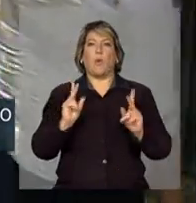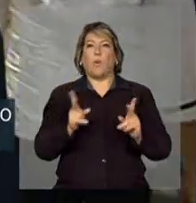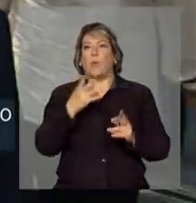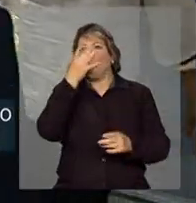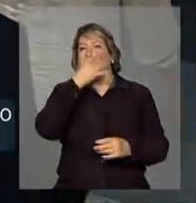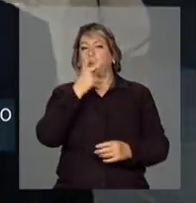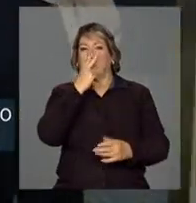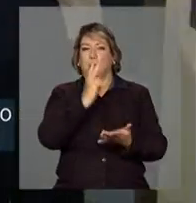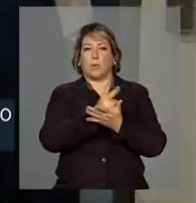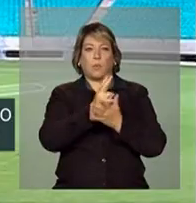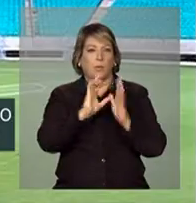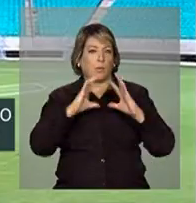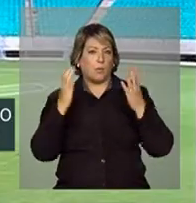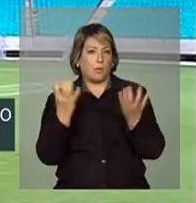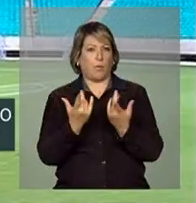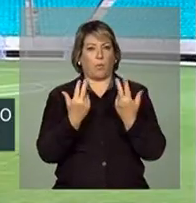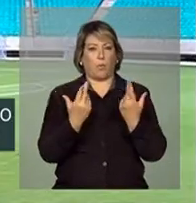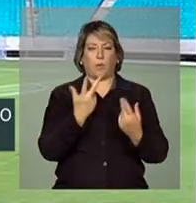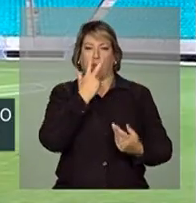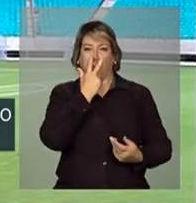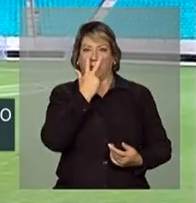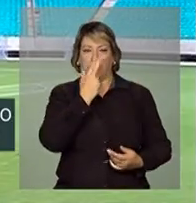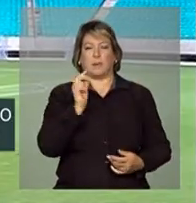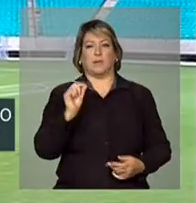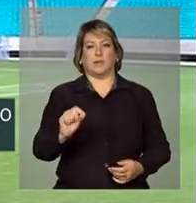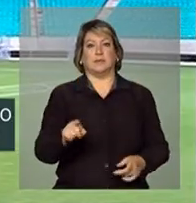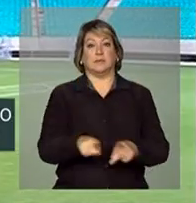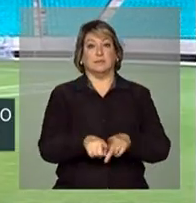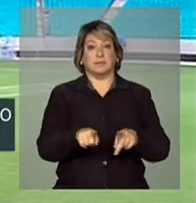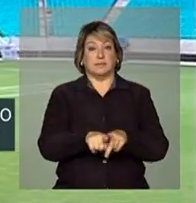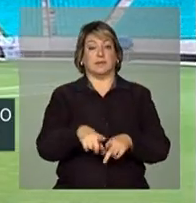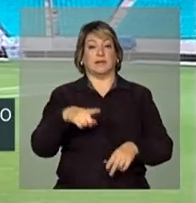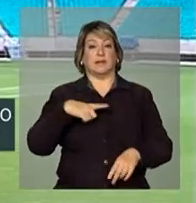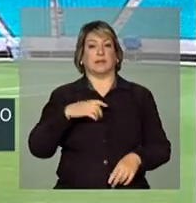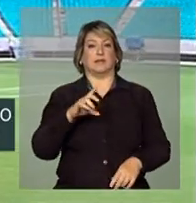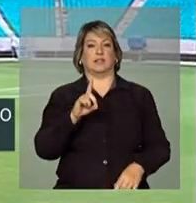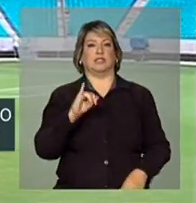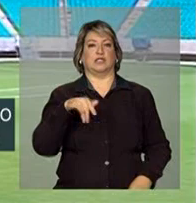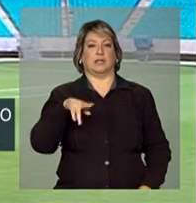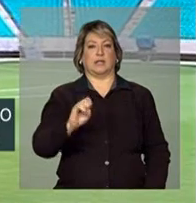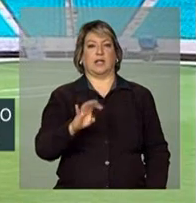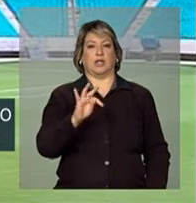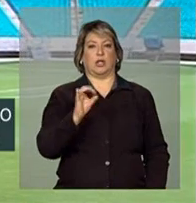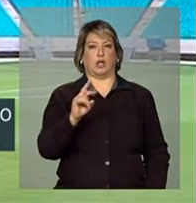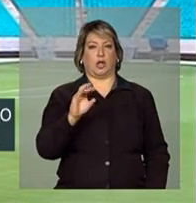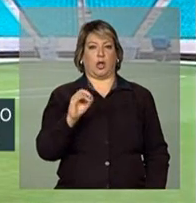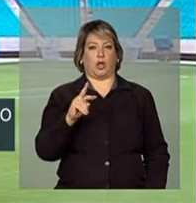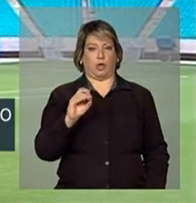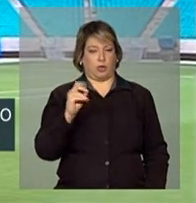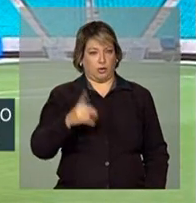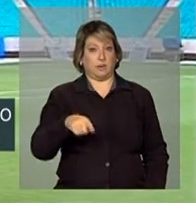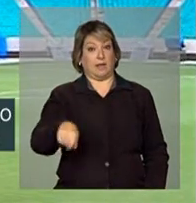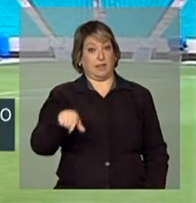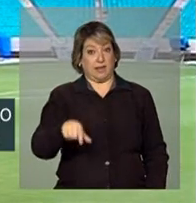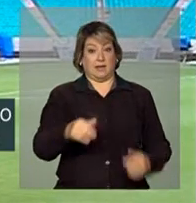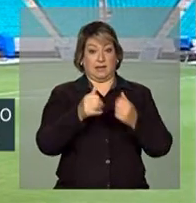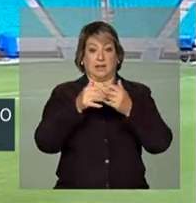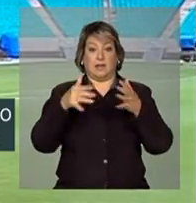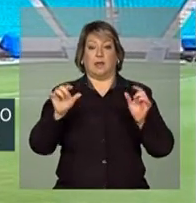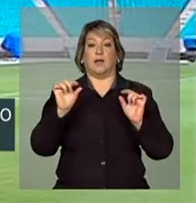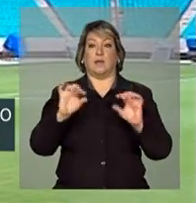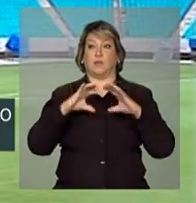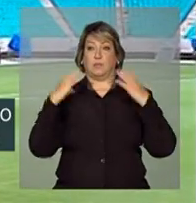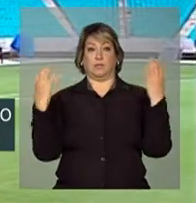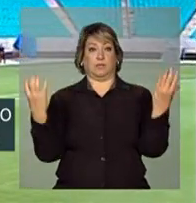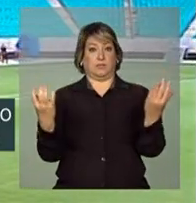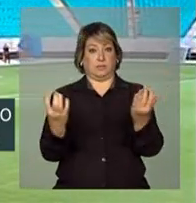de ferradura e a abertura para um dique, o dique Tororó. Essa abertura não seria apenas uma questão